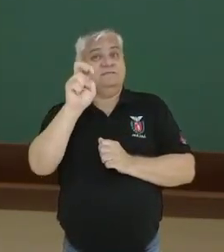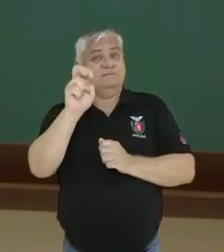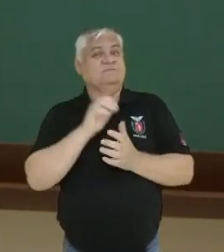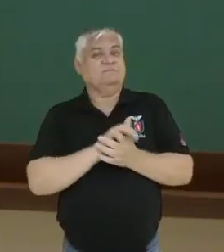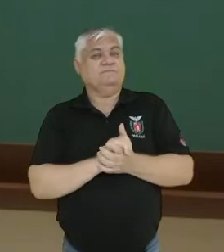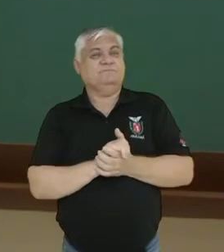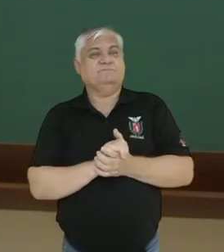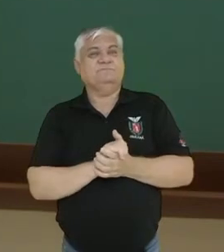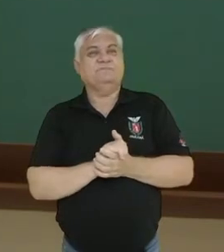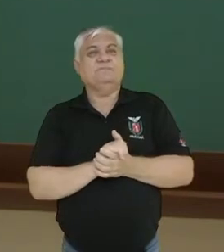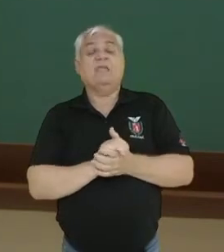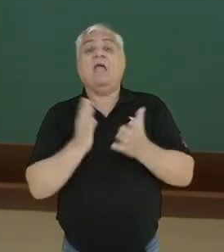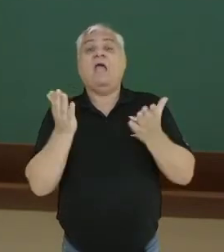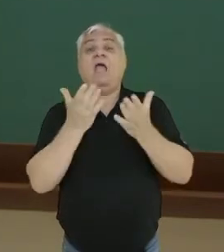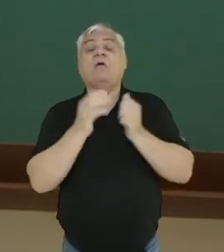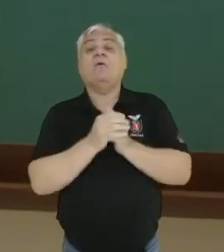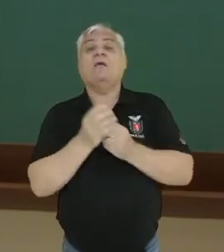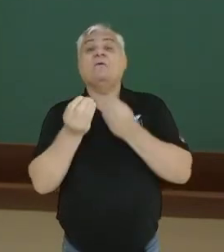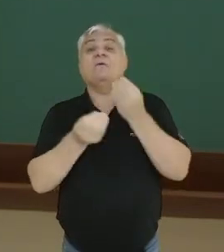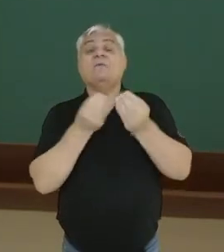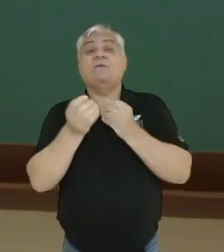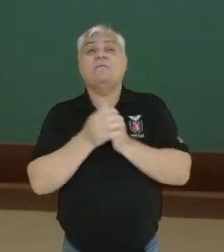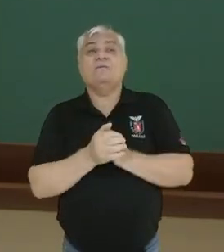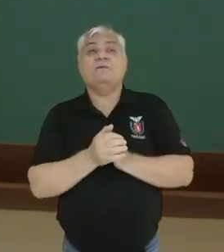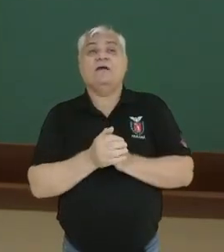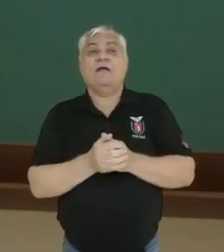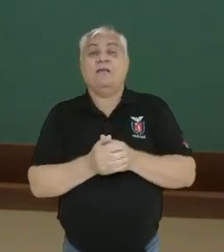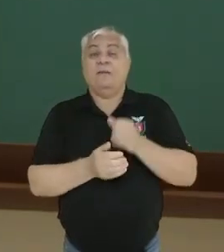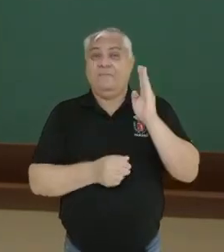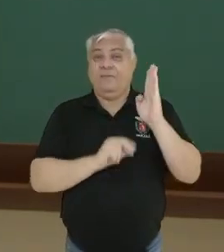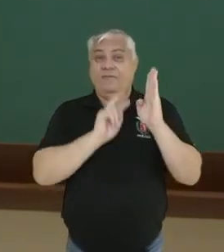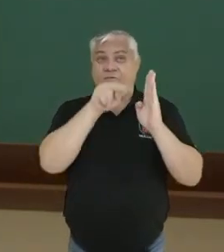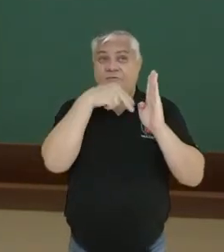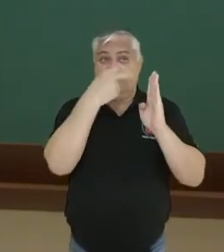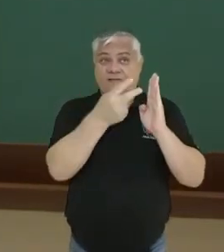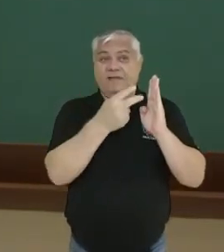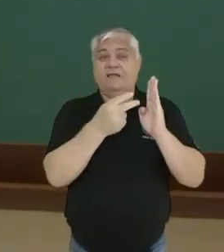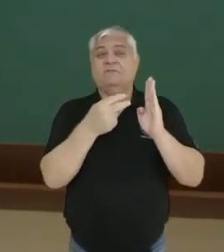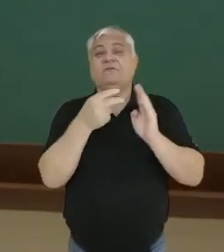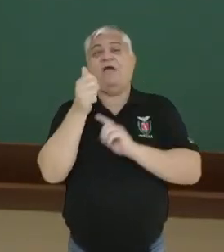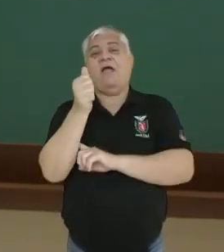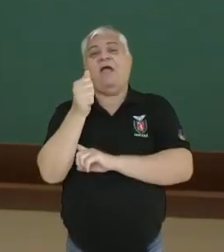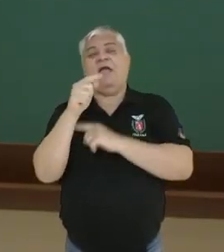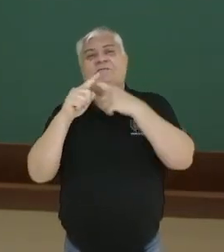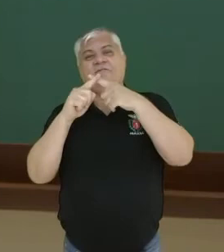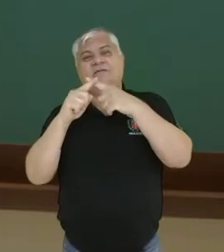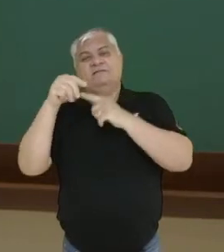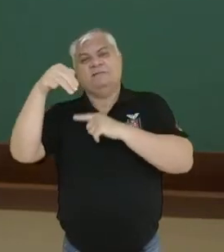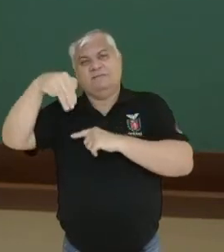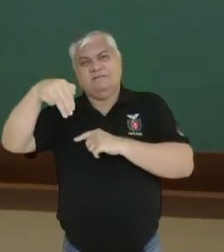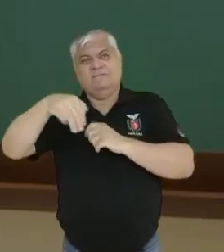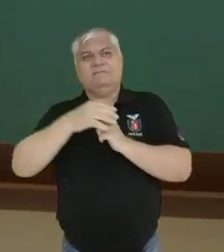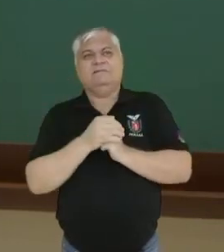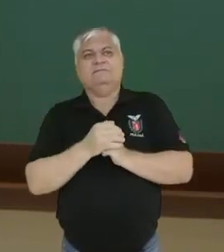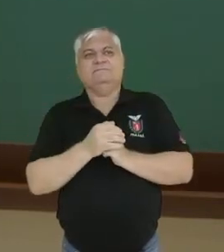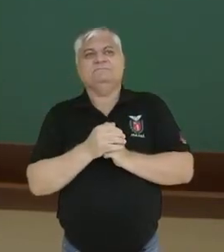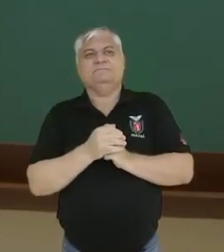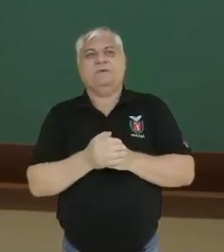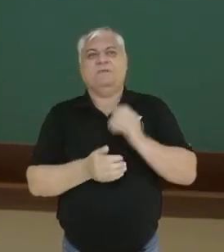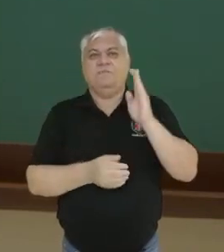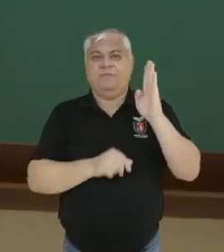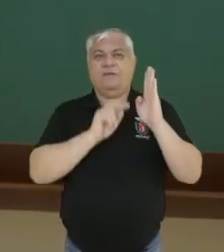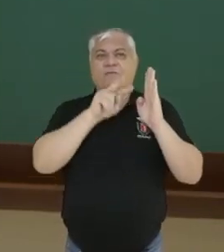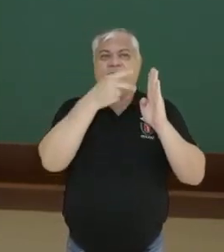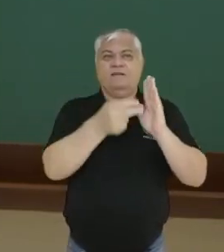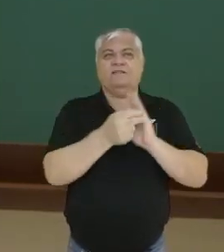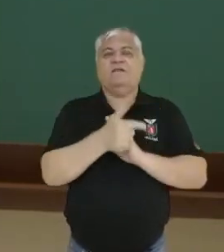25. E agora eu vou a cada de achar os catetos. Cateto ao quadrado igual a hipotenusa vezes a projeção do lado dele. B ao